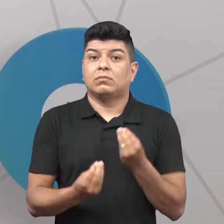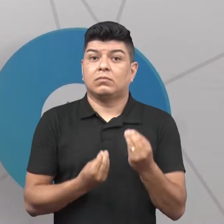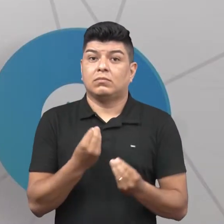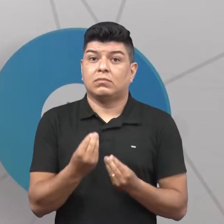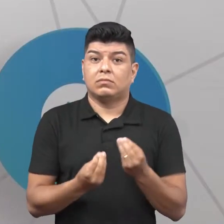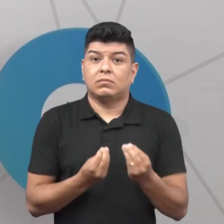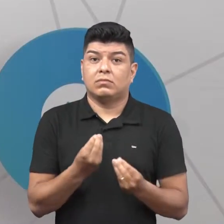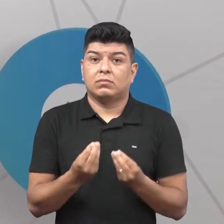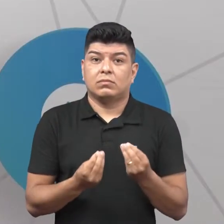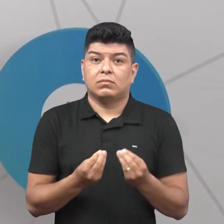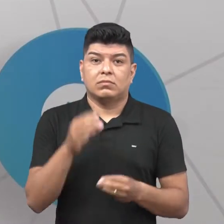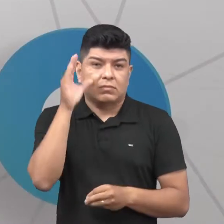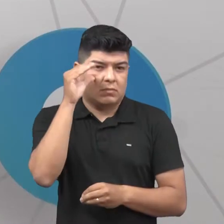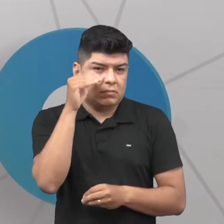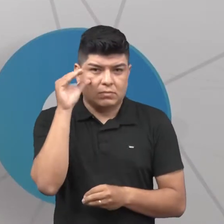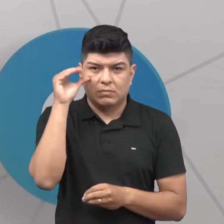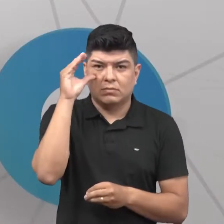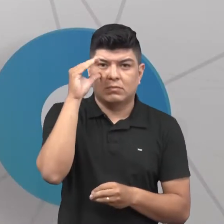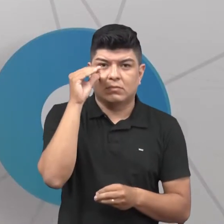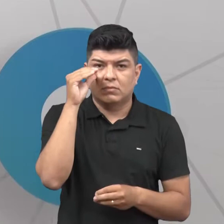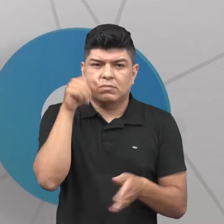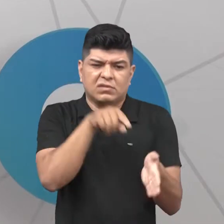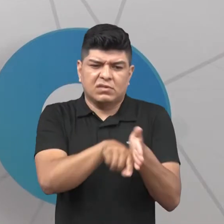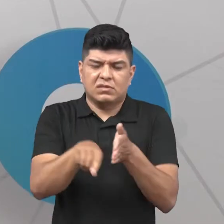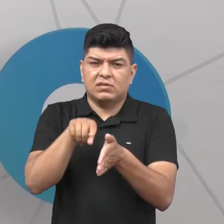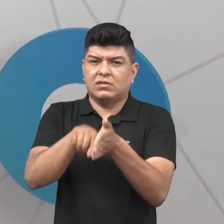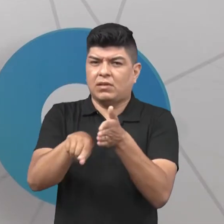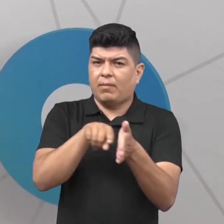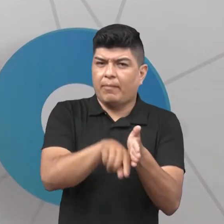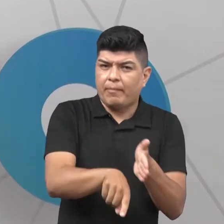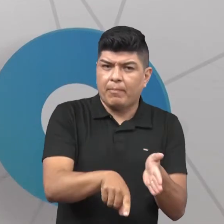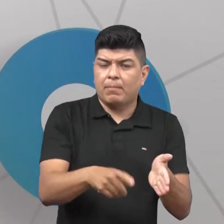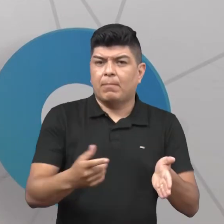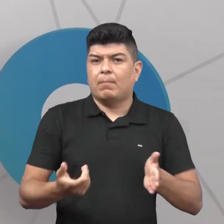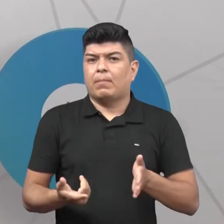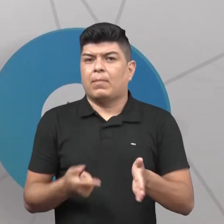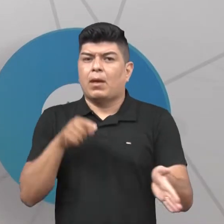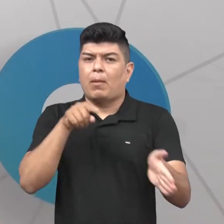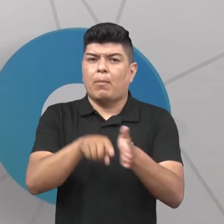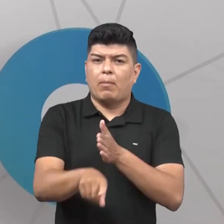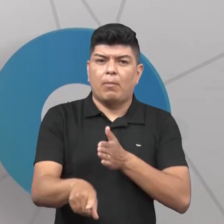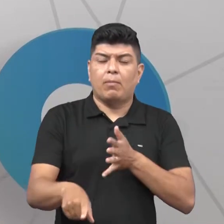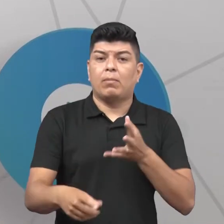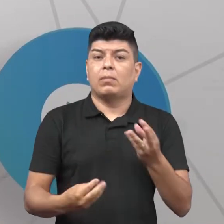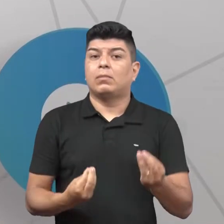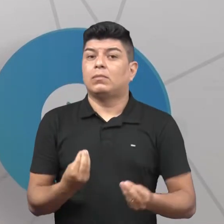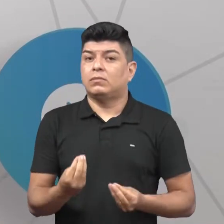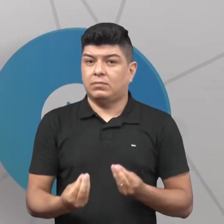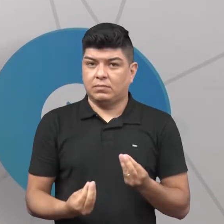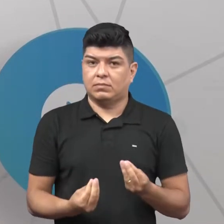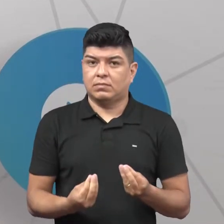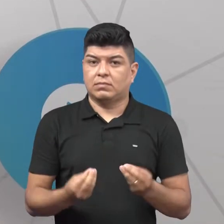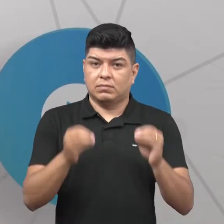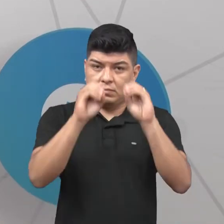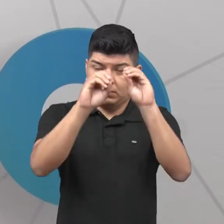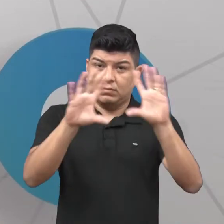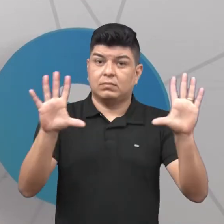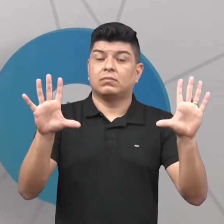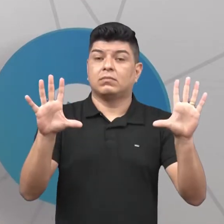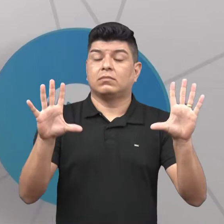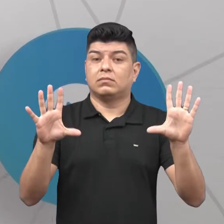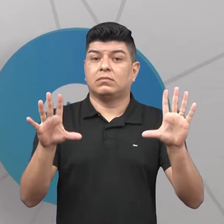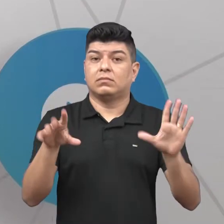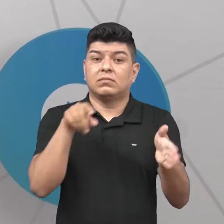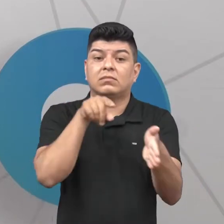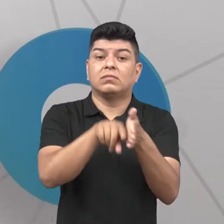partir das nossas curiosidades, das nossas indagações, das nossas perguntas, né? E, claro, essas indagações